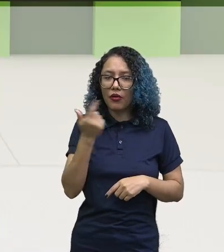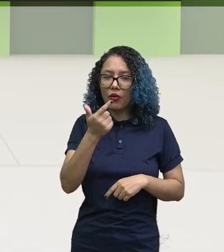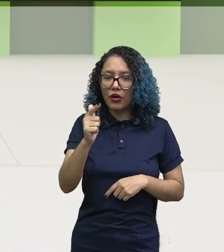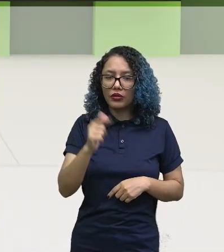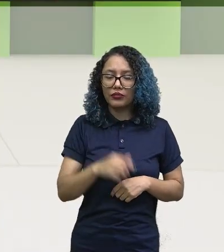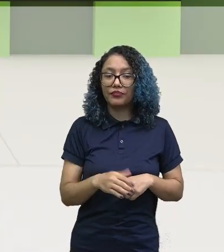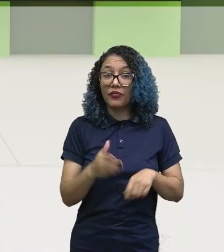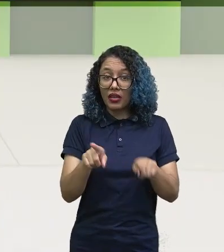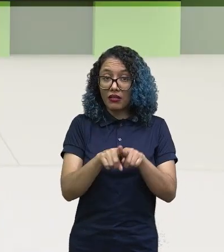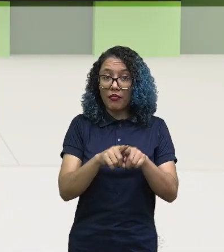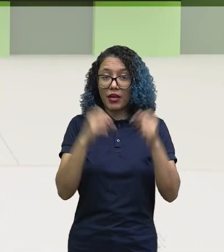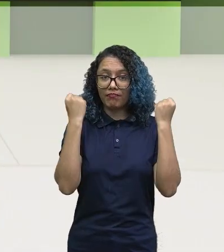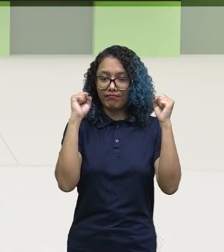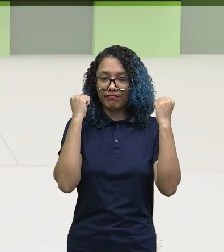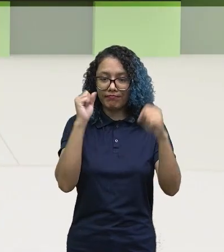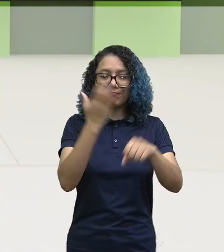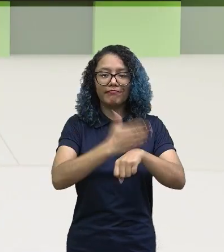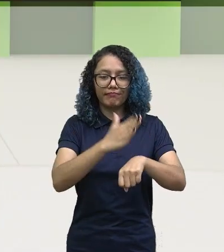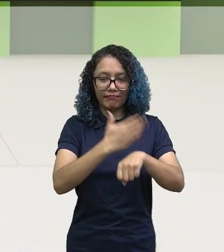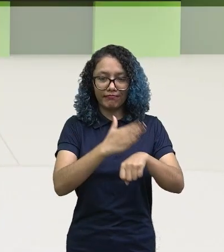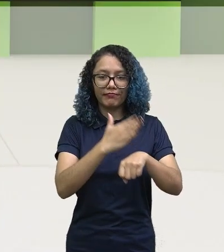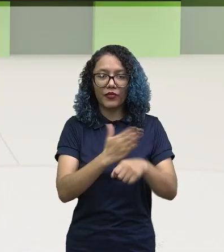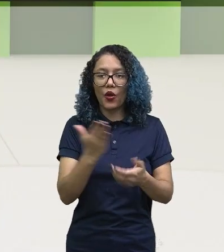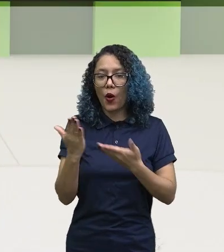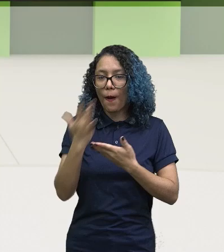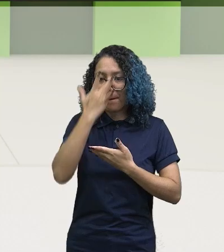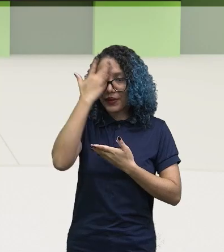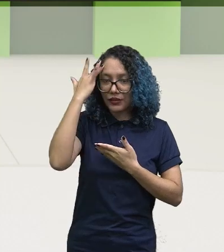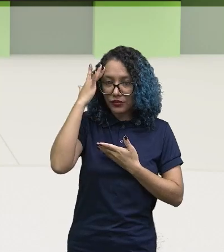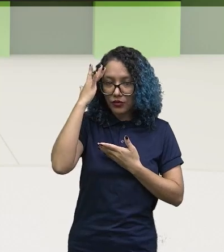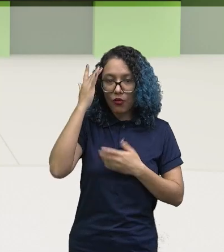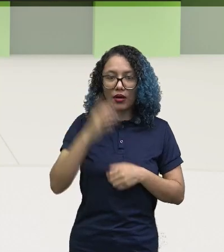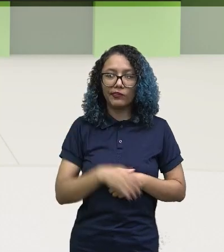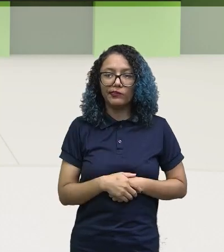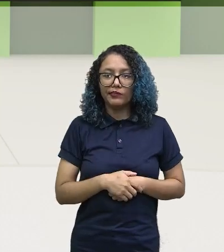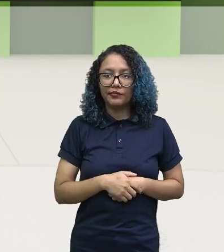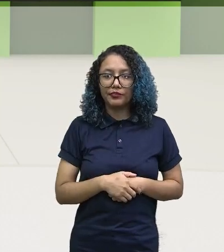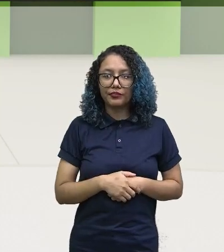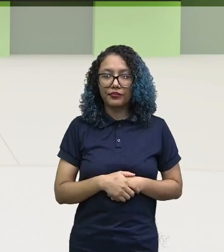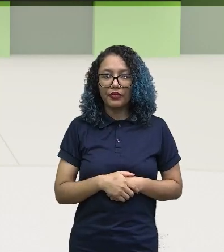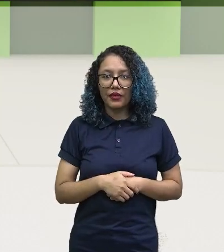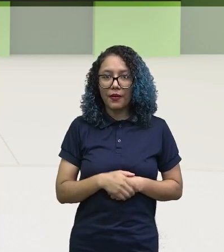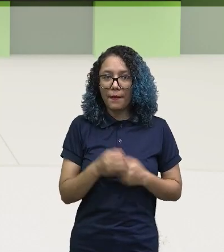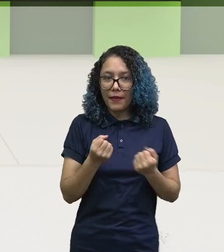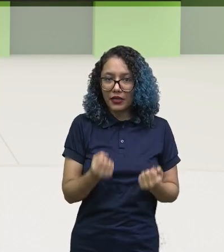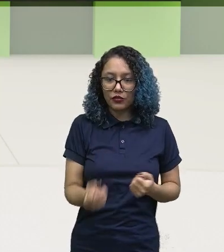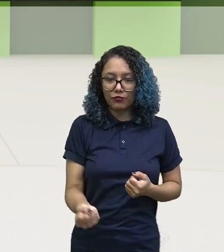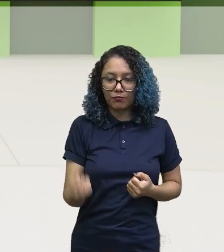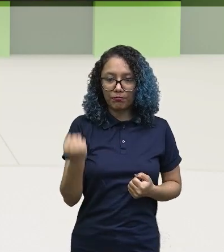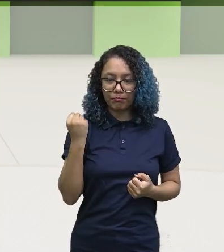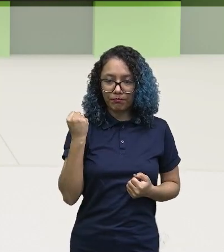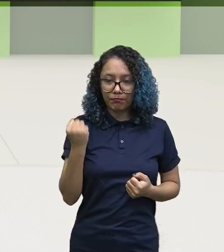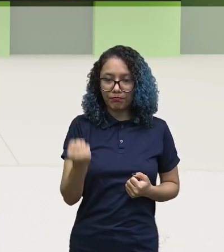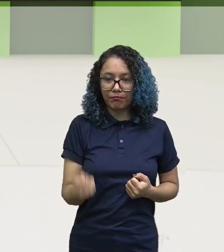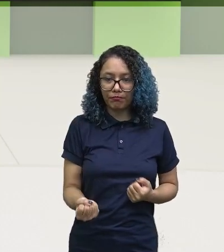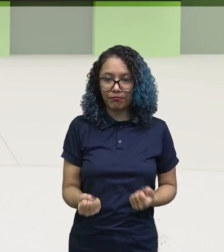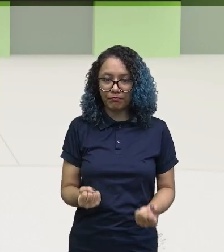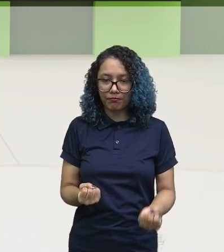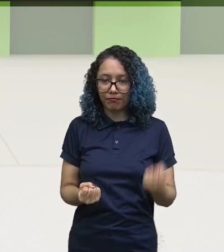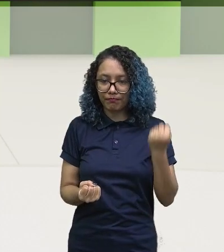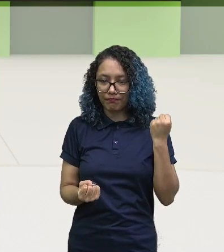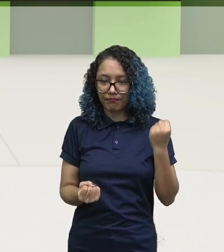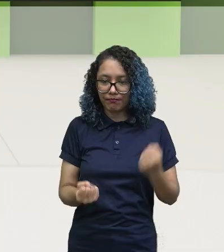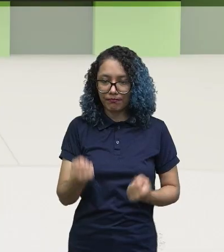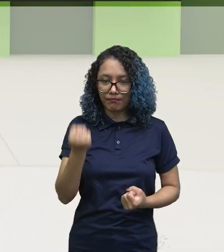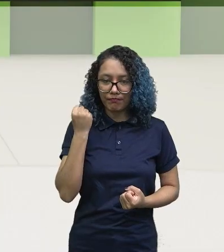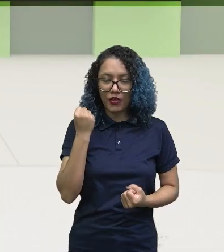realiza uma atividade física, né? A gente tem aqui uma pessoa que está levantando ali, ó, um peso, está malhando aqui o músculo, né, o